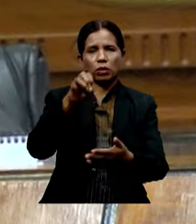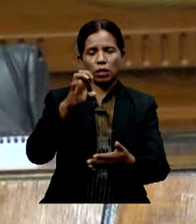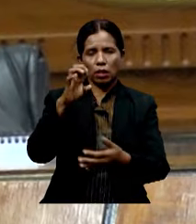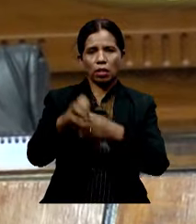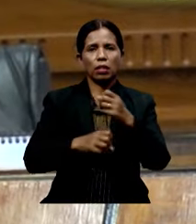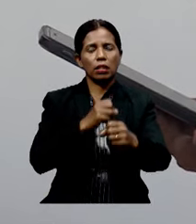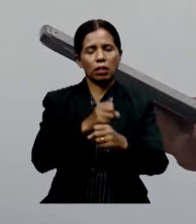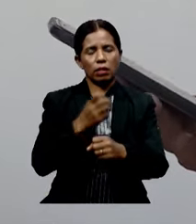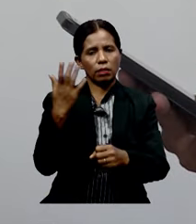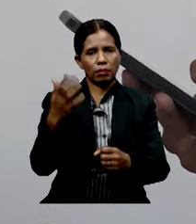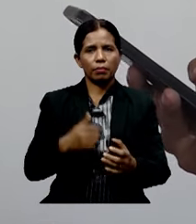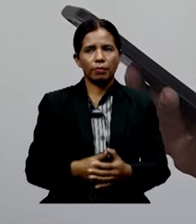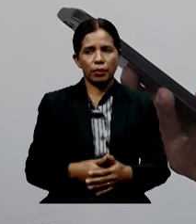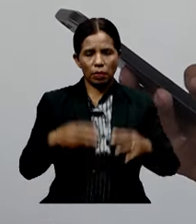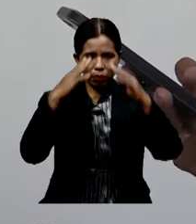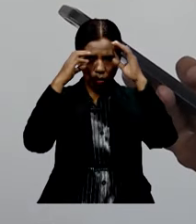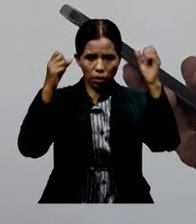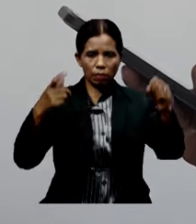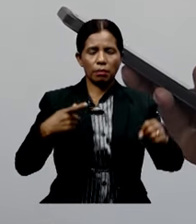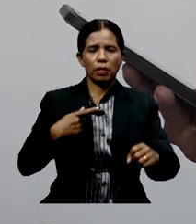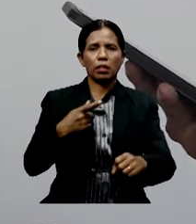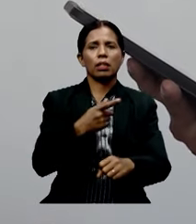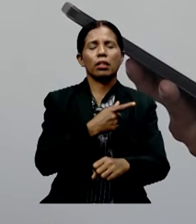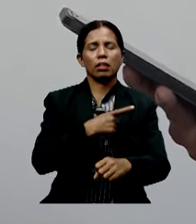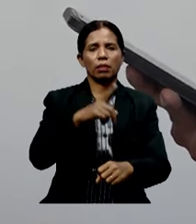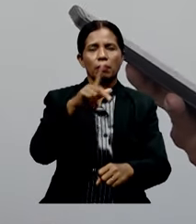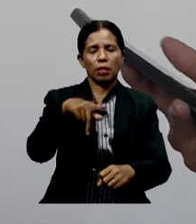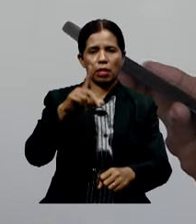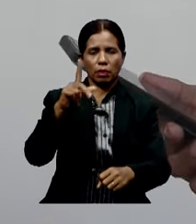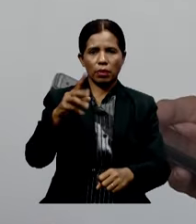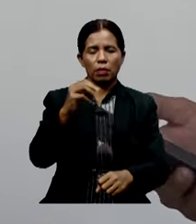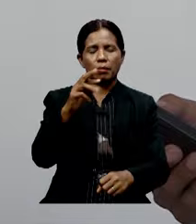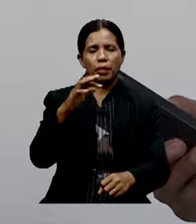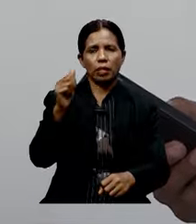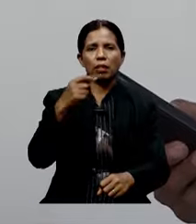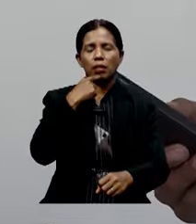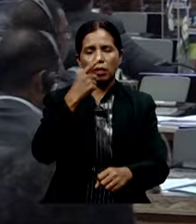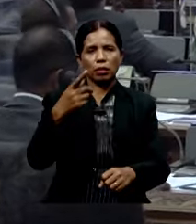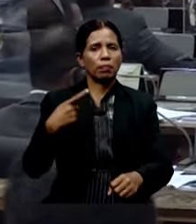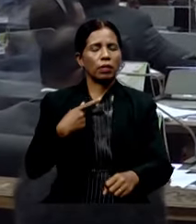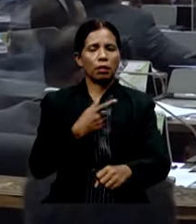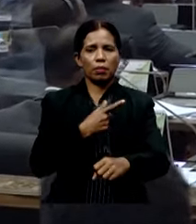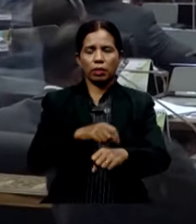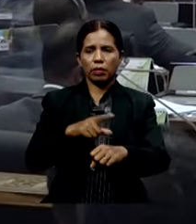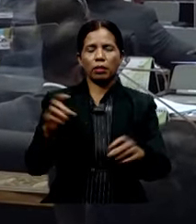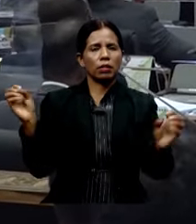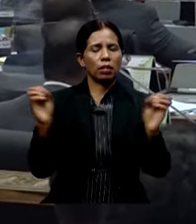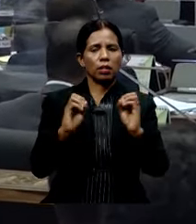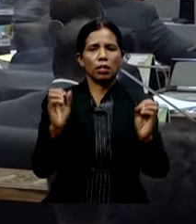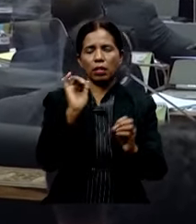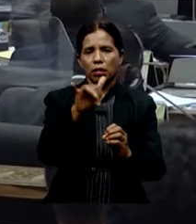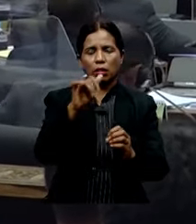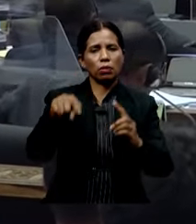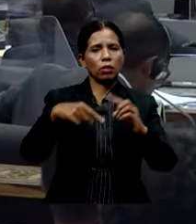Estado refere. Presidente bancada Partido Libertação Popular, Maria Angelina Sarmento, atende Parlamento Nacional, se ela concorda ou